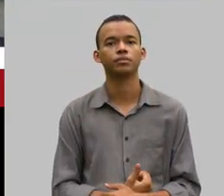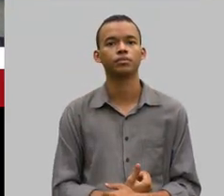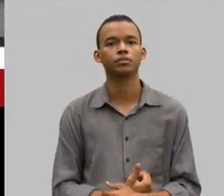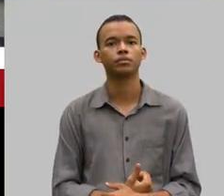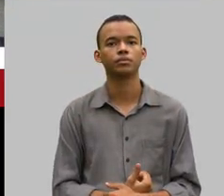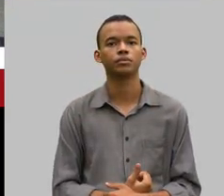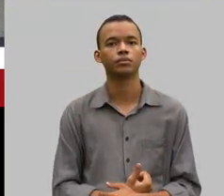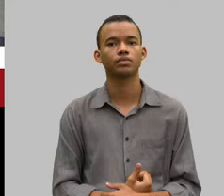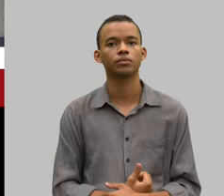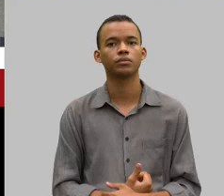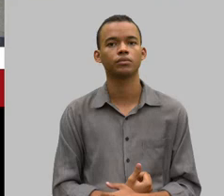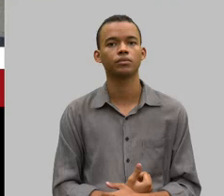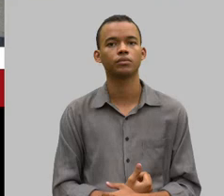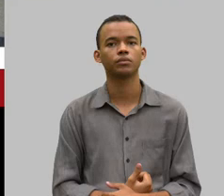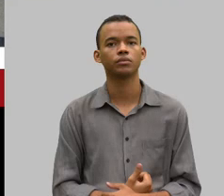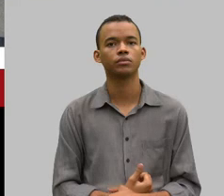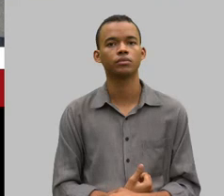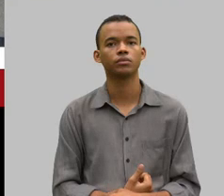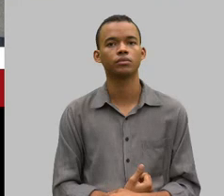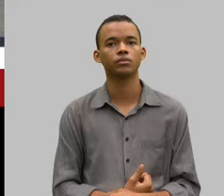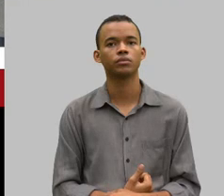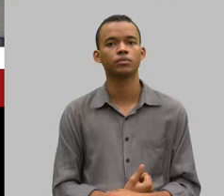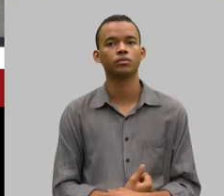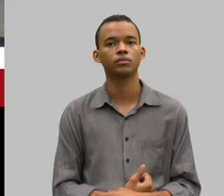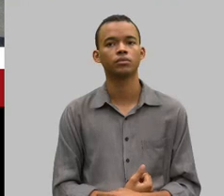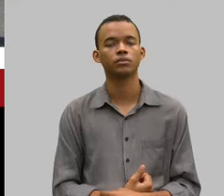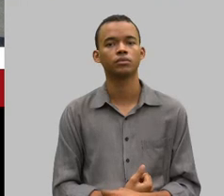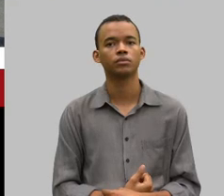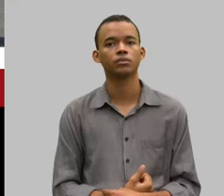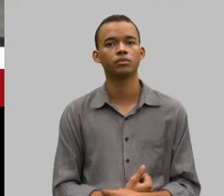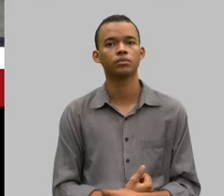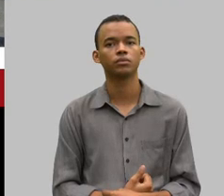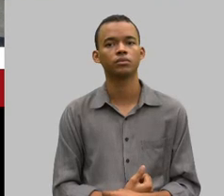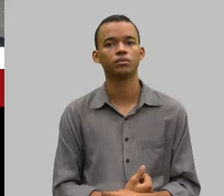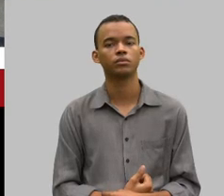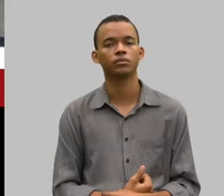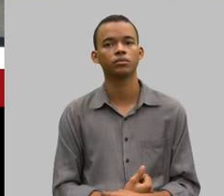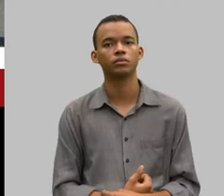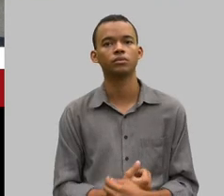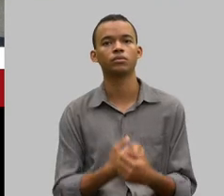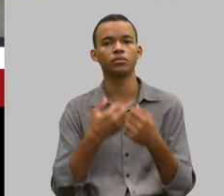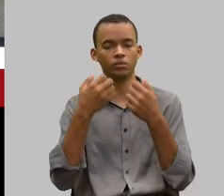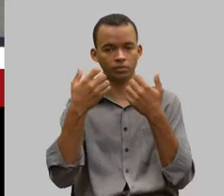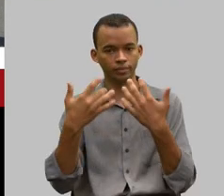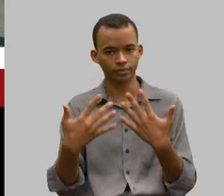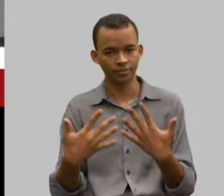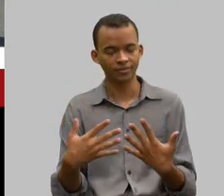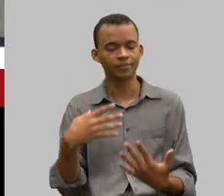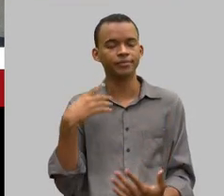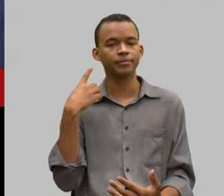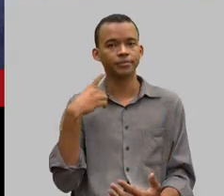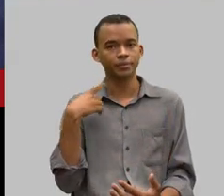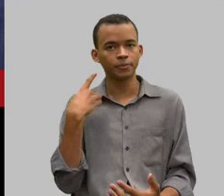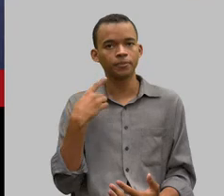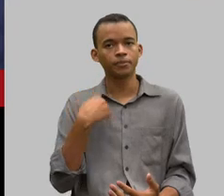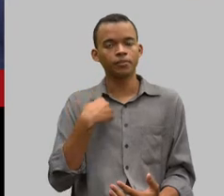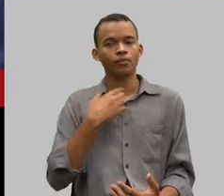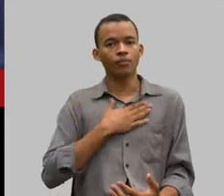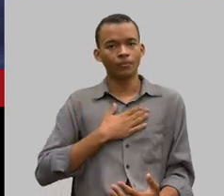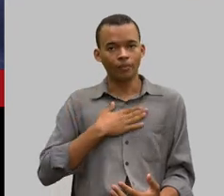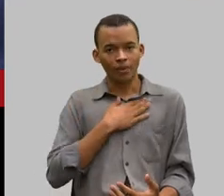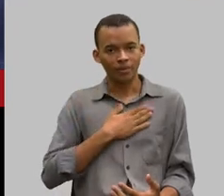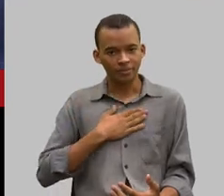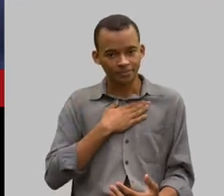Obrigado Presidente leonídio é primeiro dizer Deputado Coronel Henrique que para mim é uma satisfação enorme